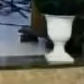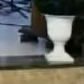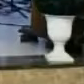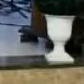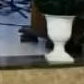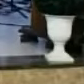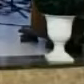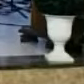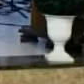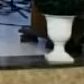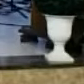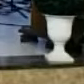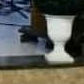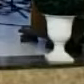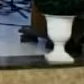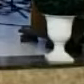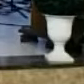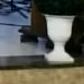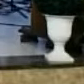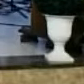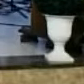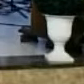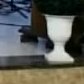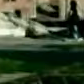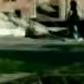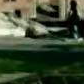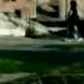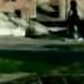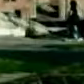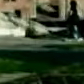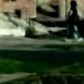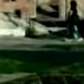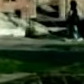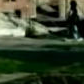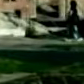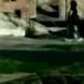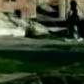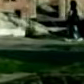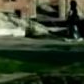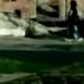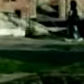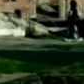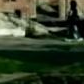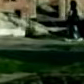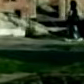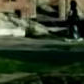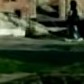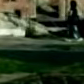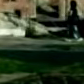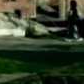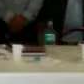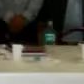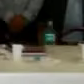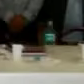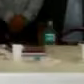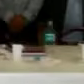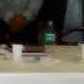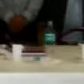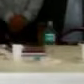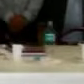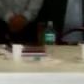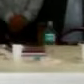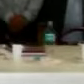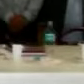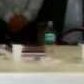com o ensino da Bíblia Sagrada e servindo a Jesus Cristo, a atual sede do Ministério Espaço Cristão ficou pequena para